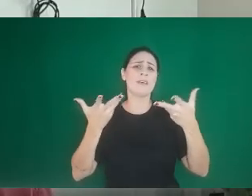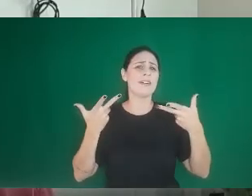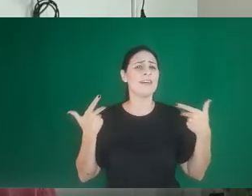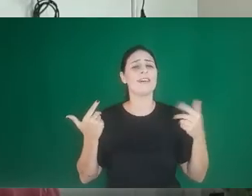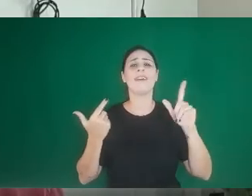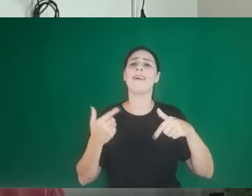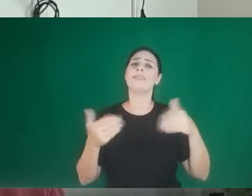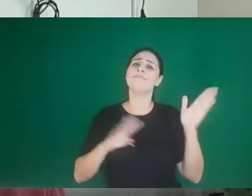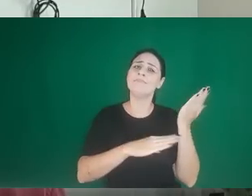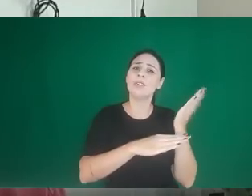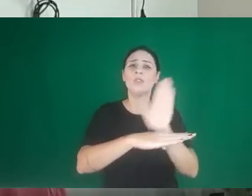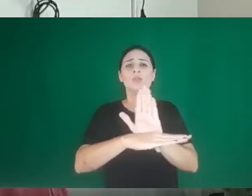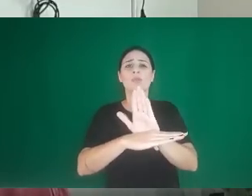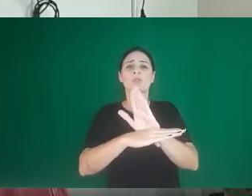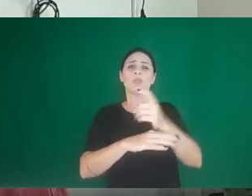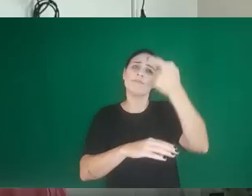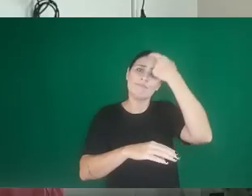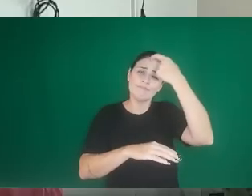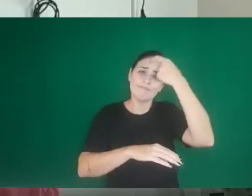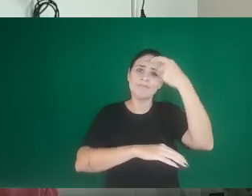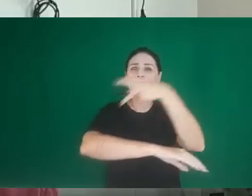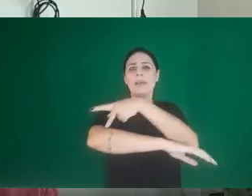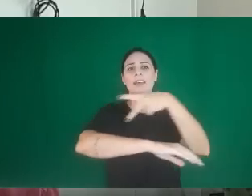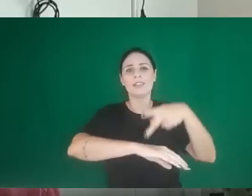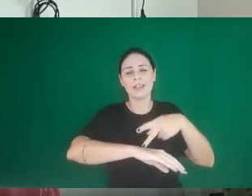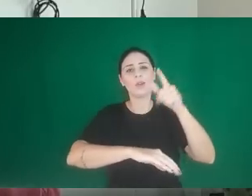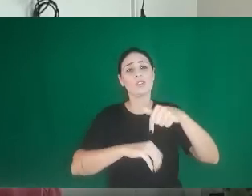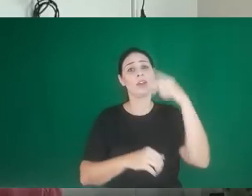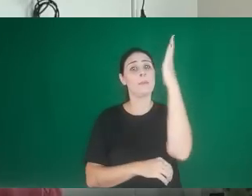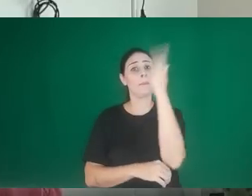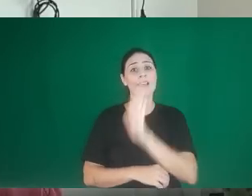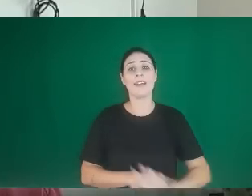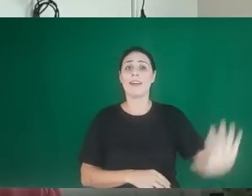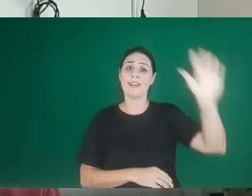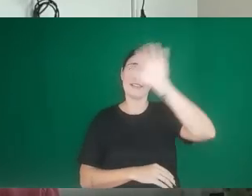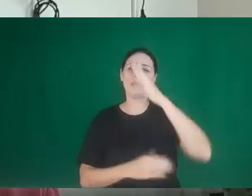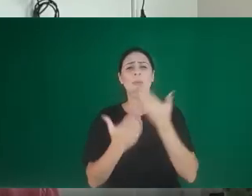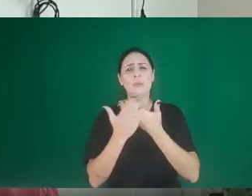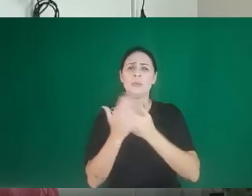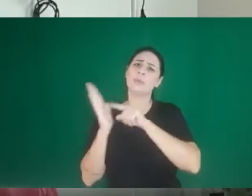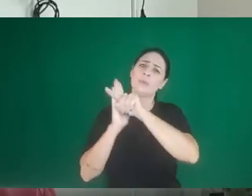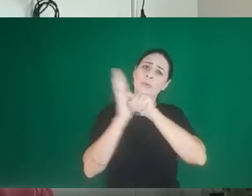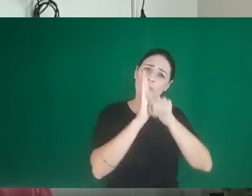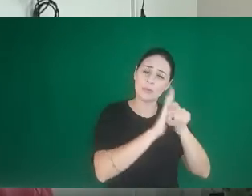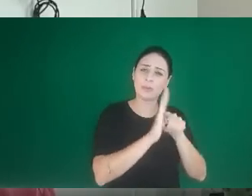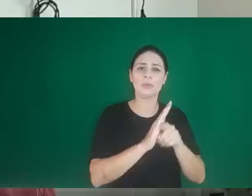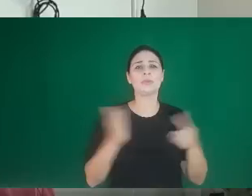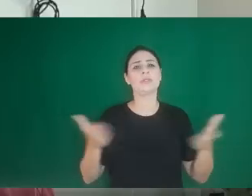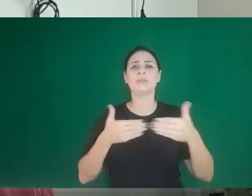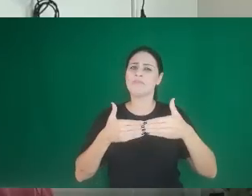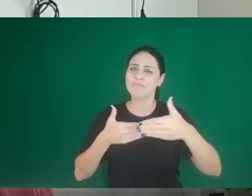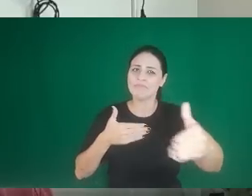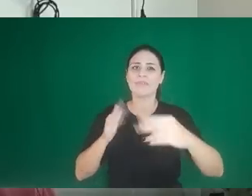auxilia muito nas perspectivas pedagógicas de todo o país em vários estudos. Mas isso a gente vai falar já já, olhando